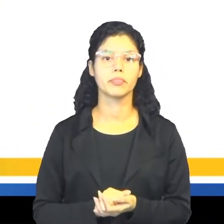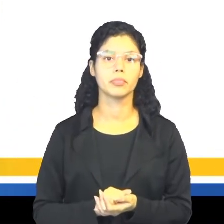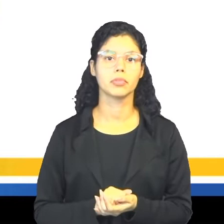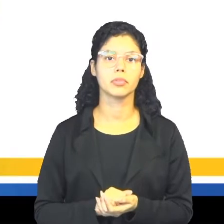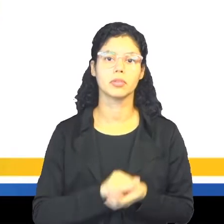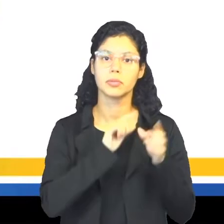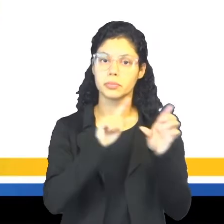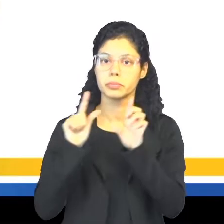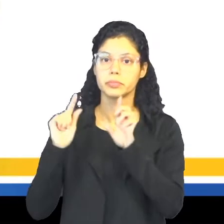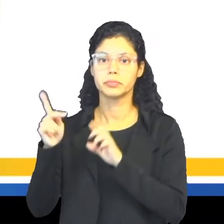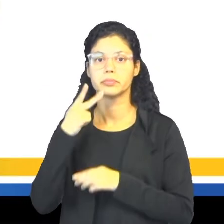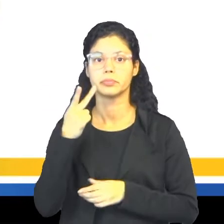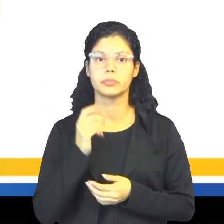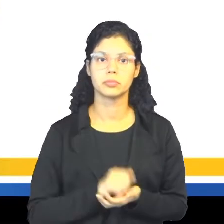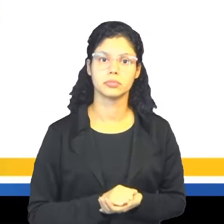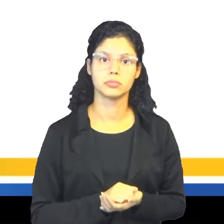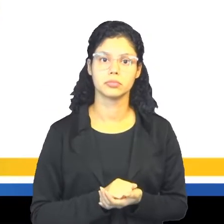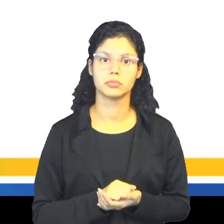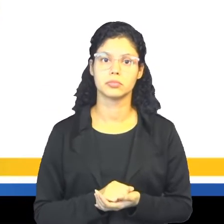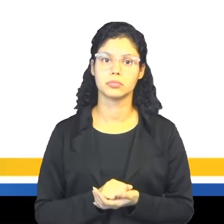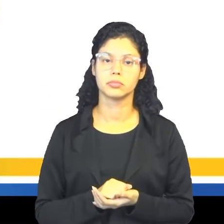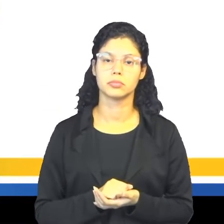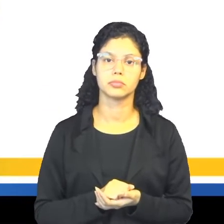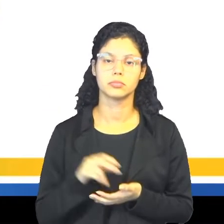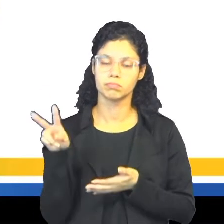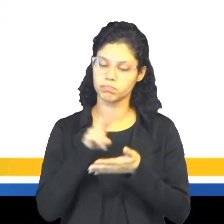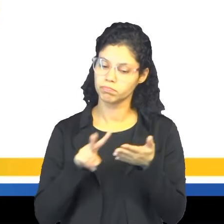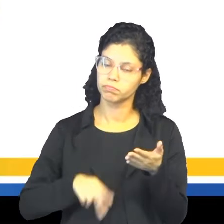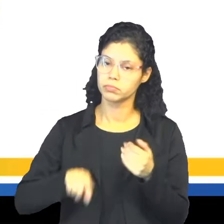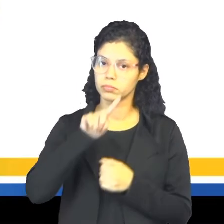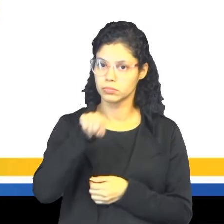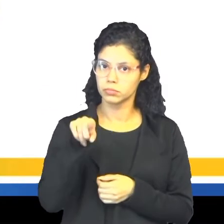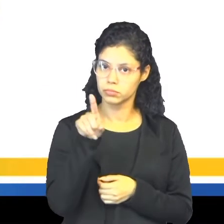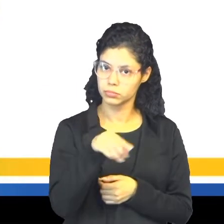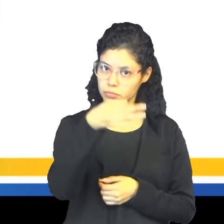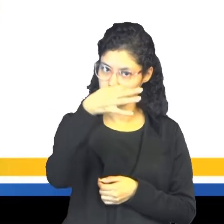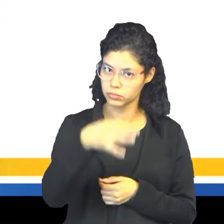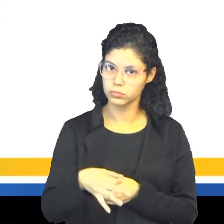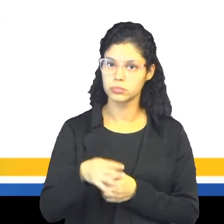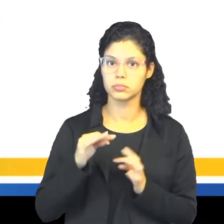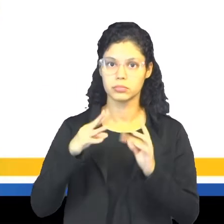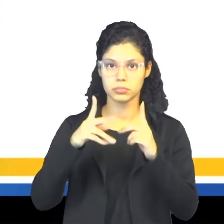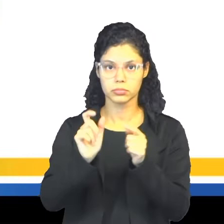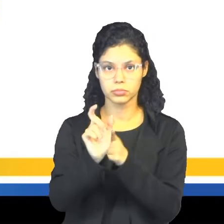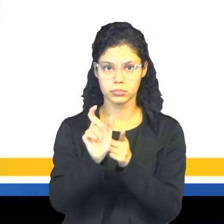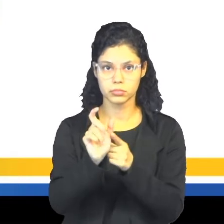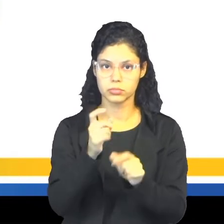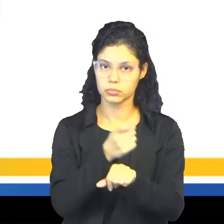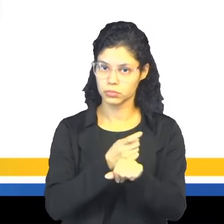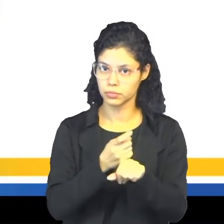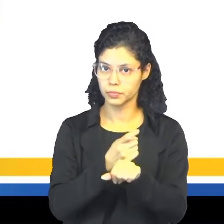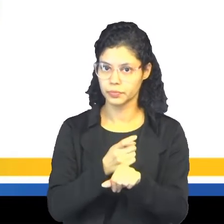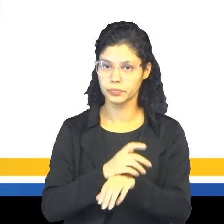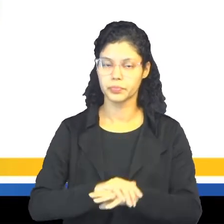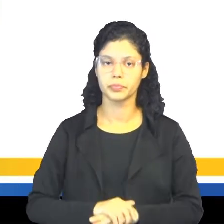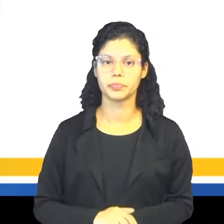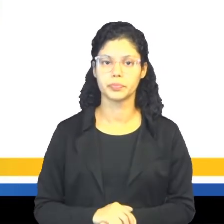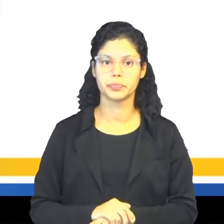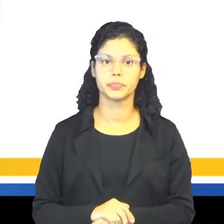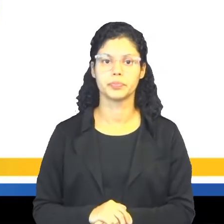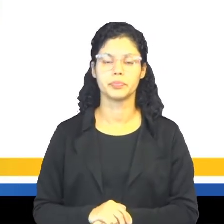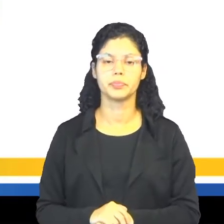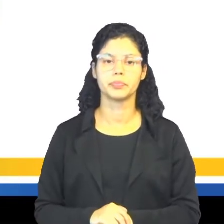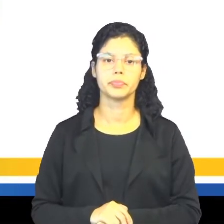na tirinha seguinte fala o seguinte lê a tirinha e assinale a alternativa em que todas as palavras são adjetivos